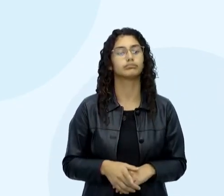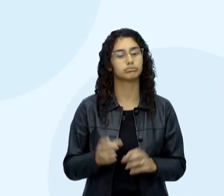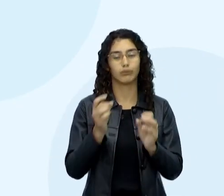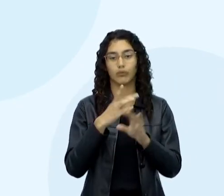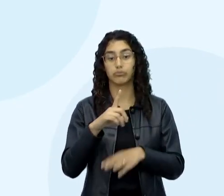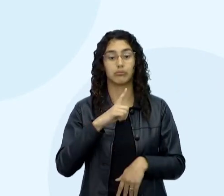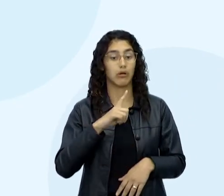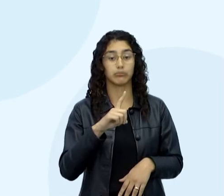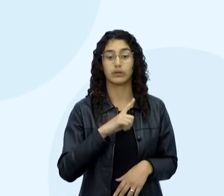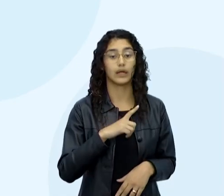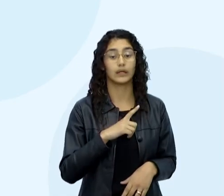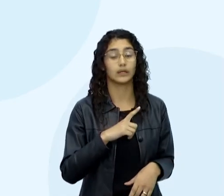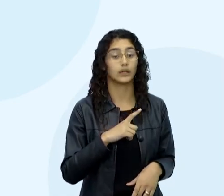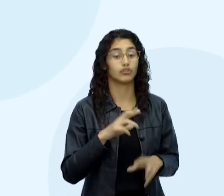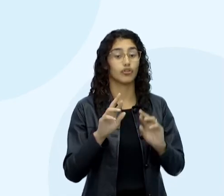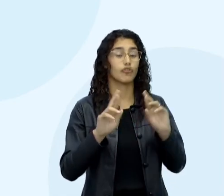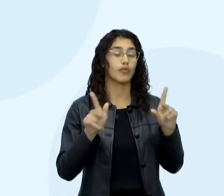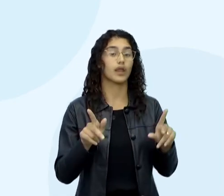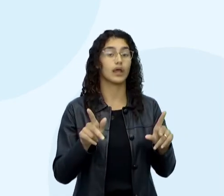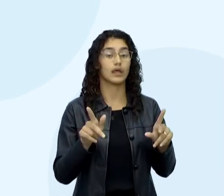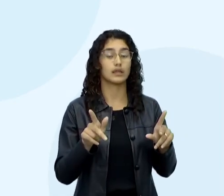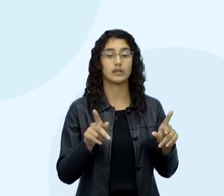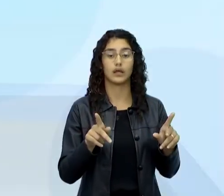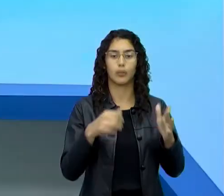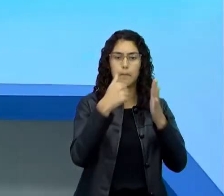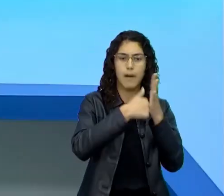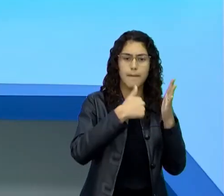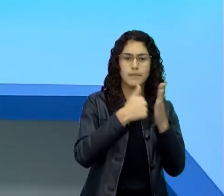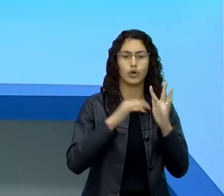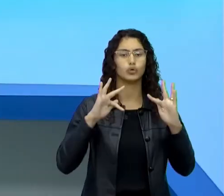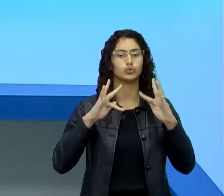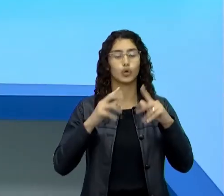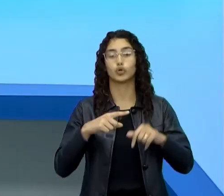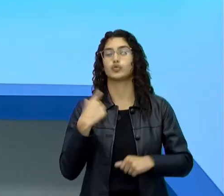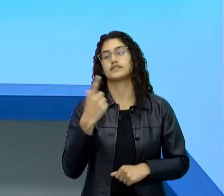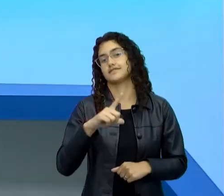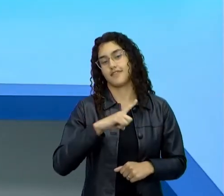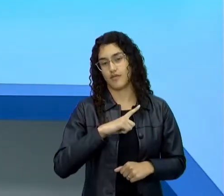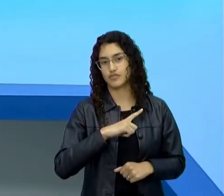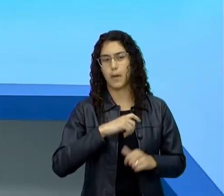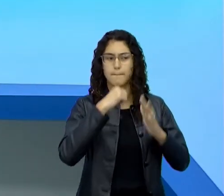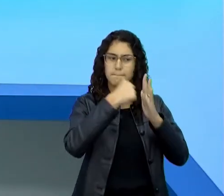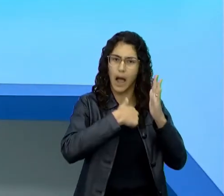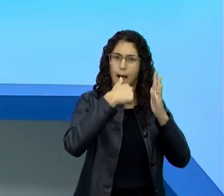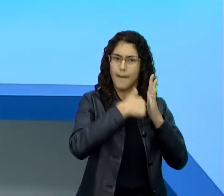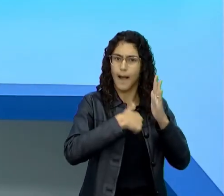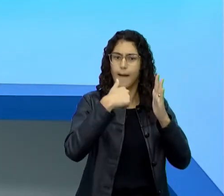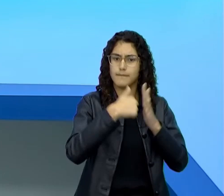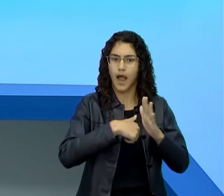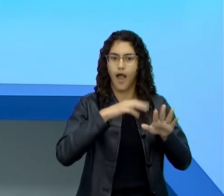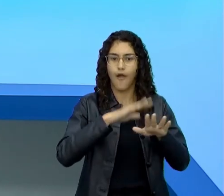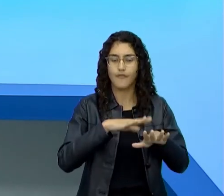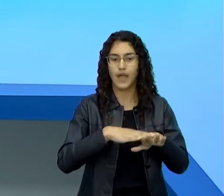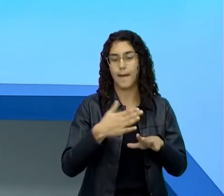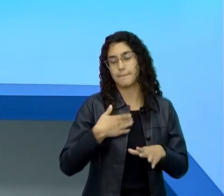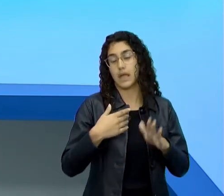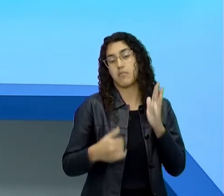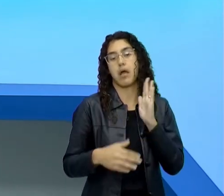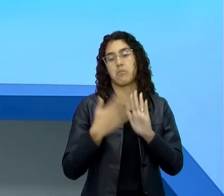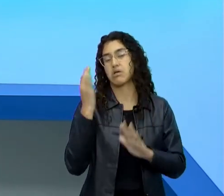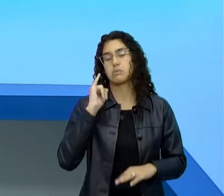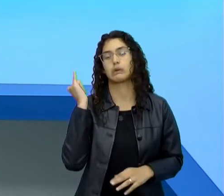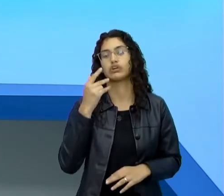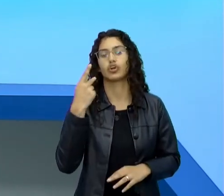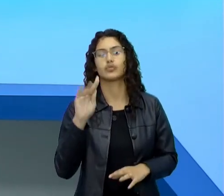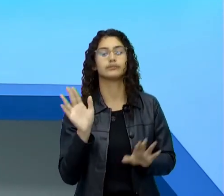Isso, não tem essa de diferenças de lutas, não. A gente, todos temos lutas e aí esse negócio de ficar, não, a minha luta é mais importante que a